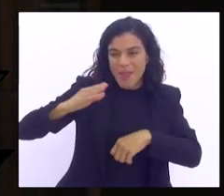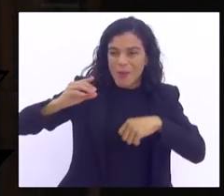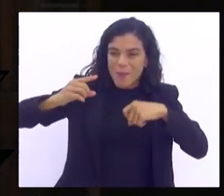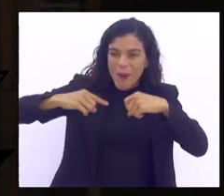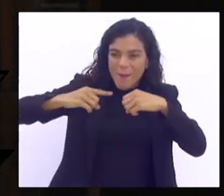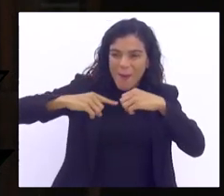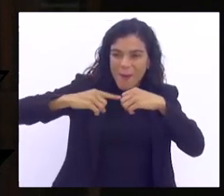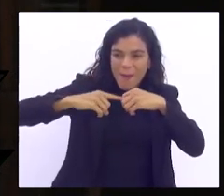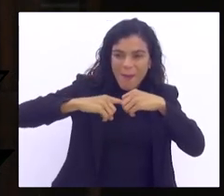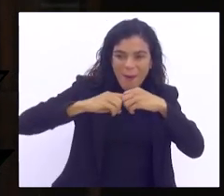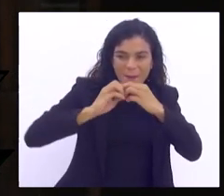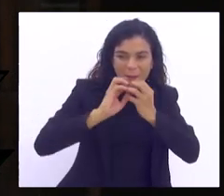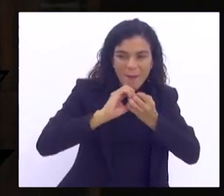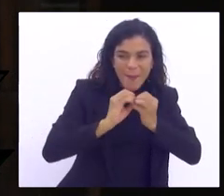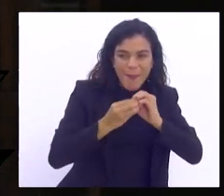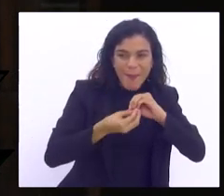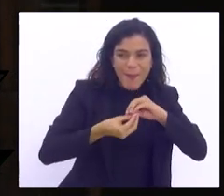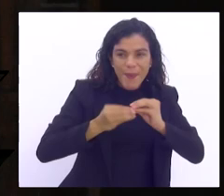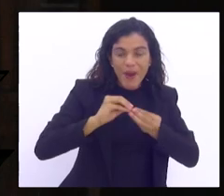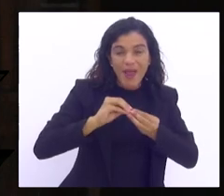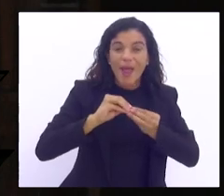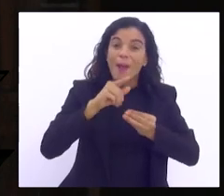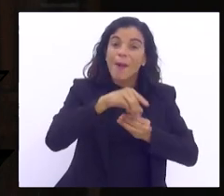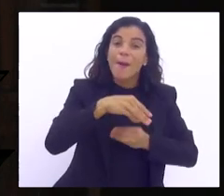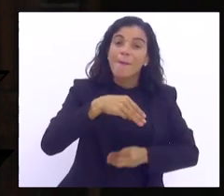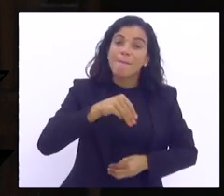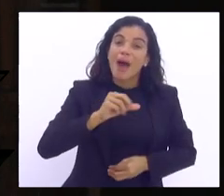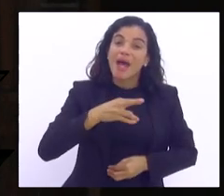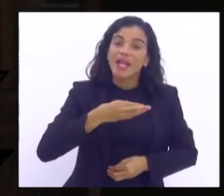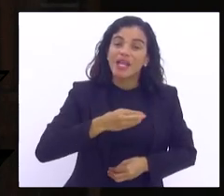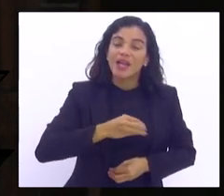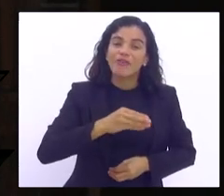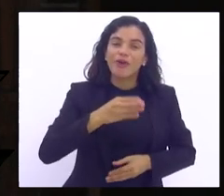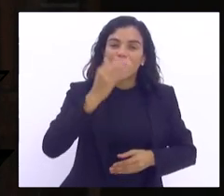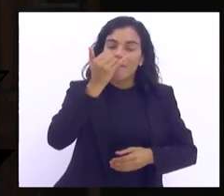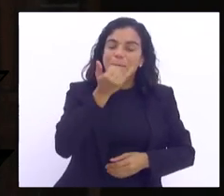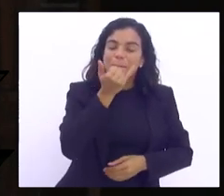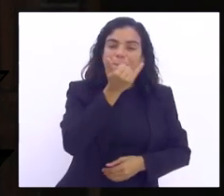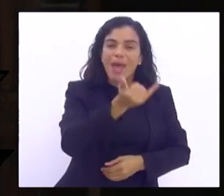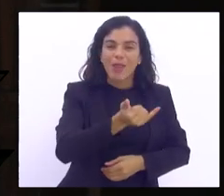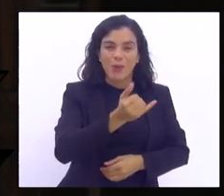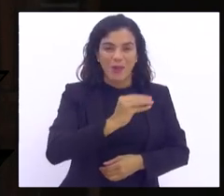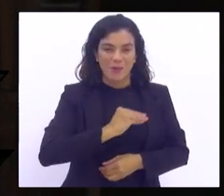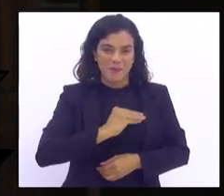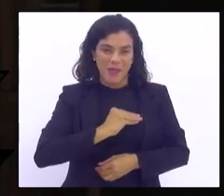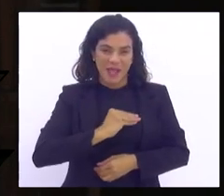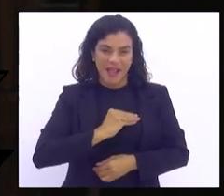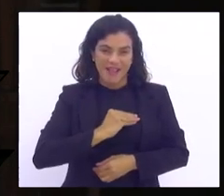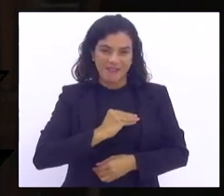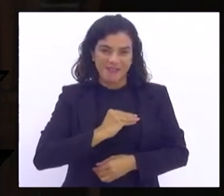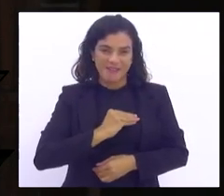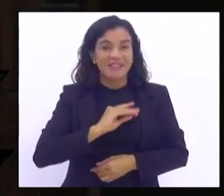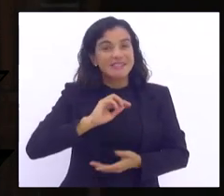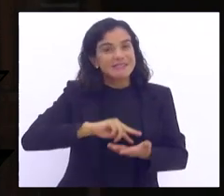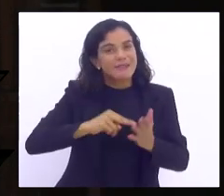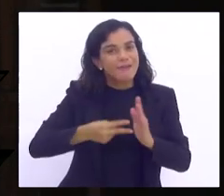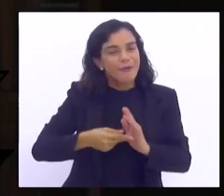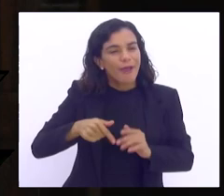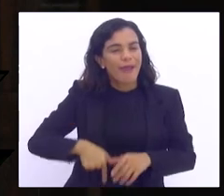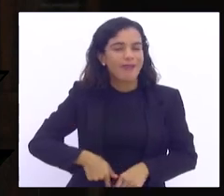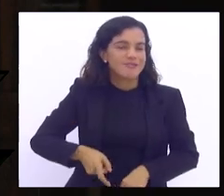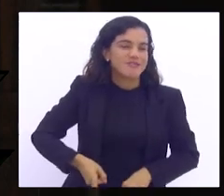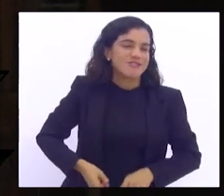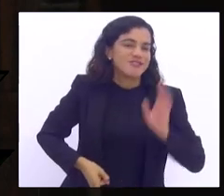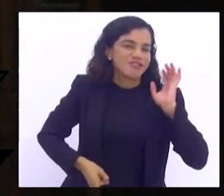concepção, Maria foi isenta do pecado original. Era uma pessoa humana já. Nossa